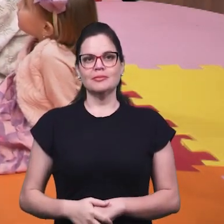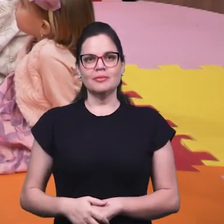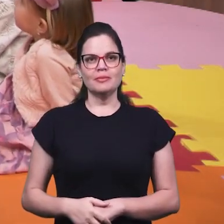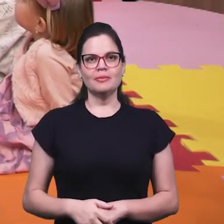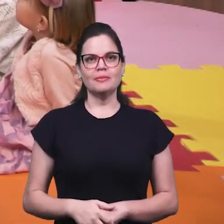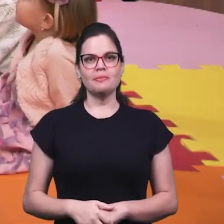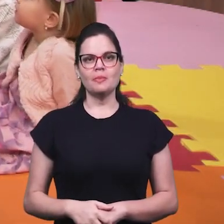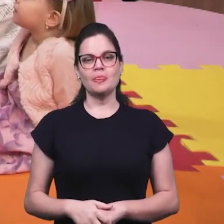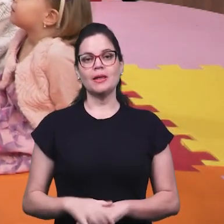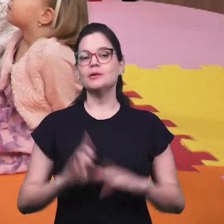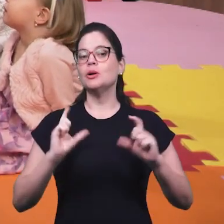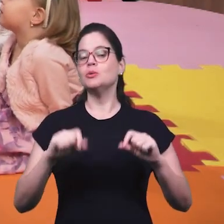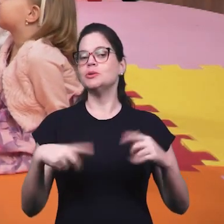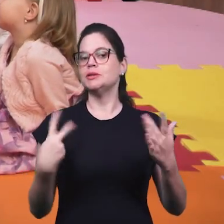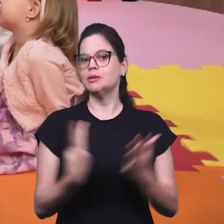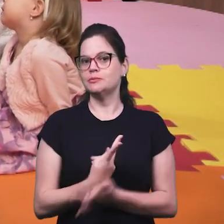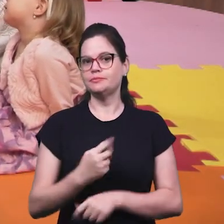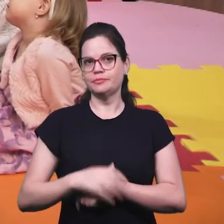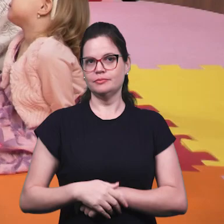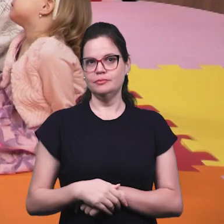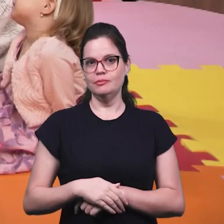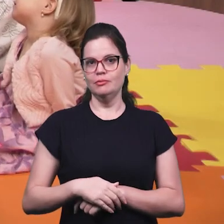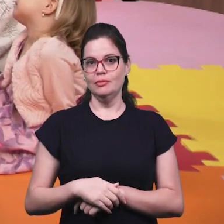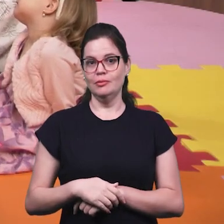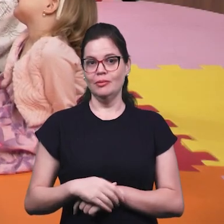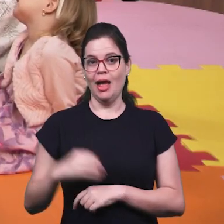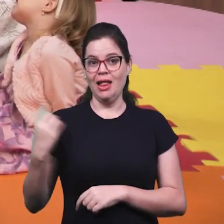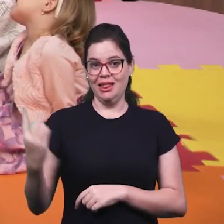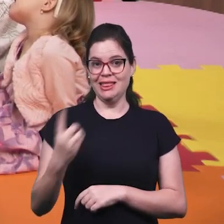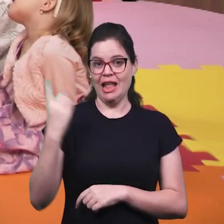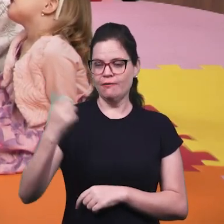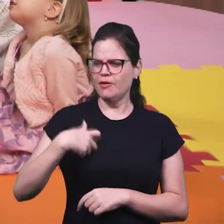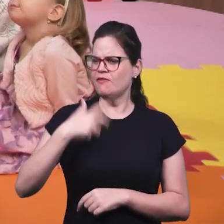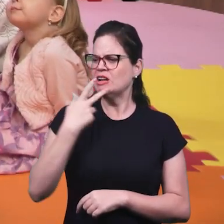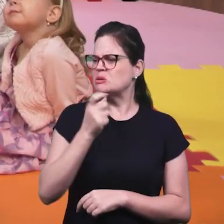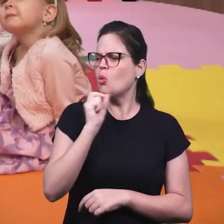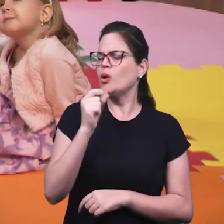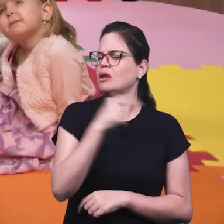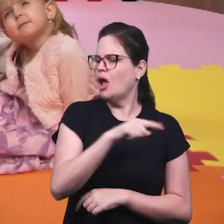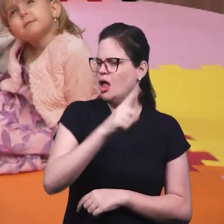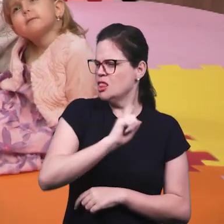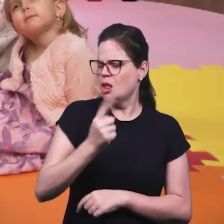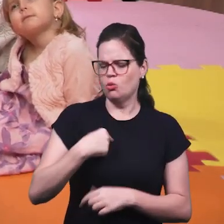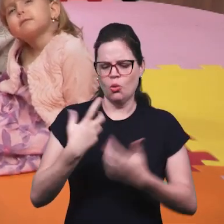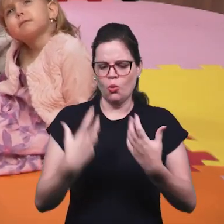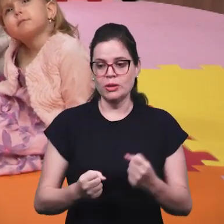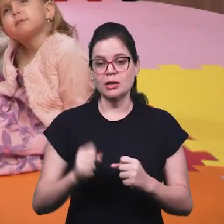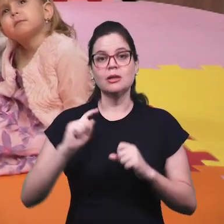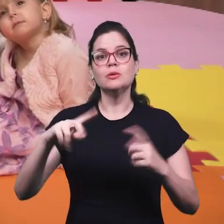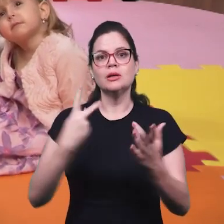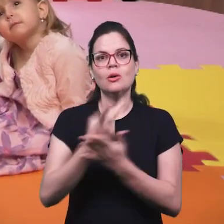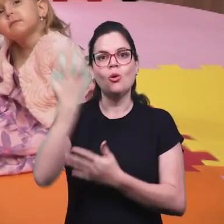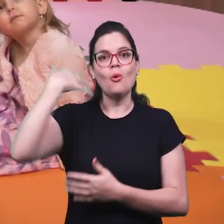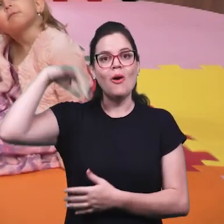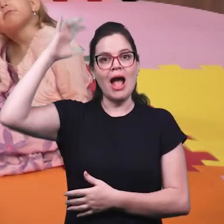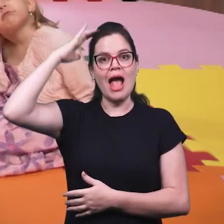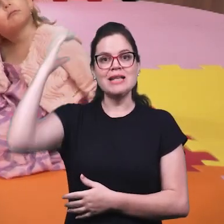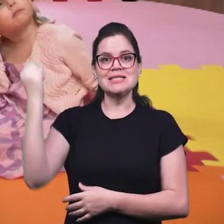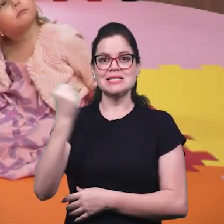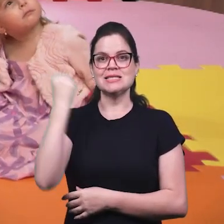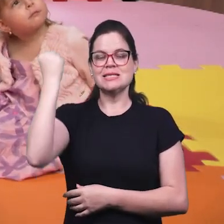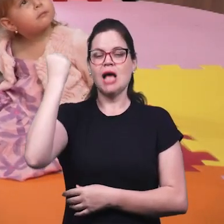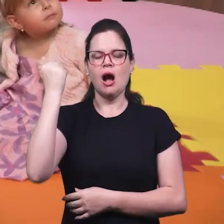essas palavras de Davi chegou até o ouvido do rei Saul. E o rei Saul mandou chamar